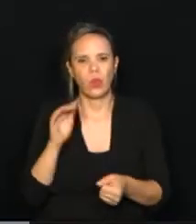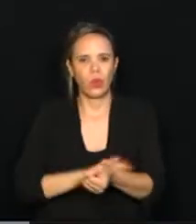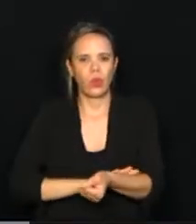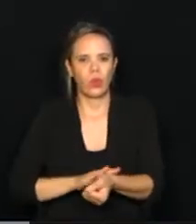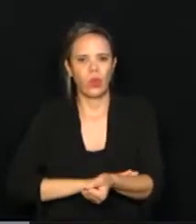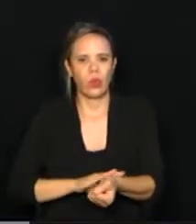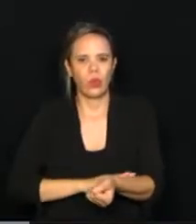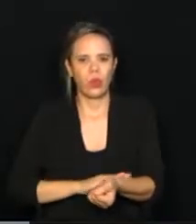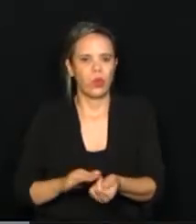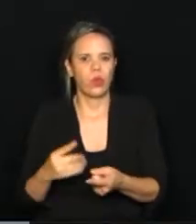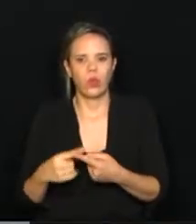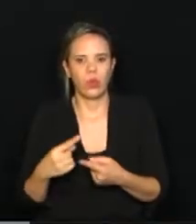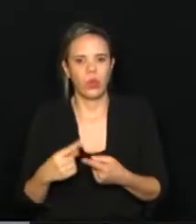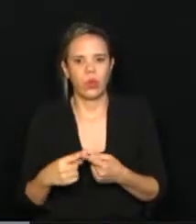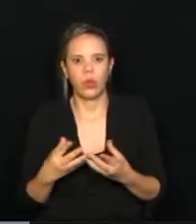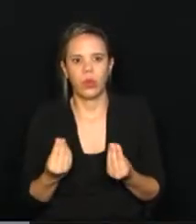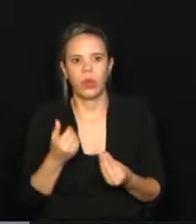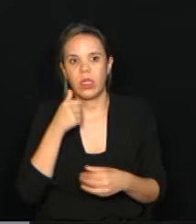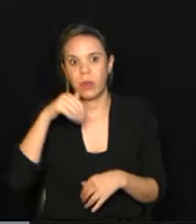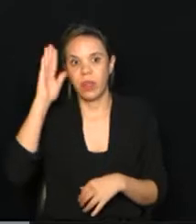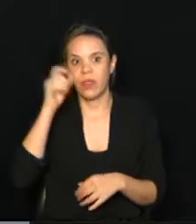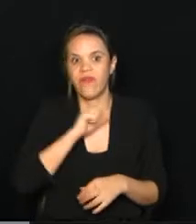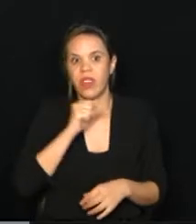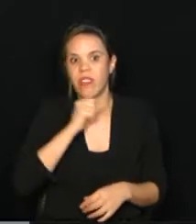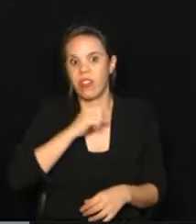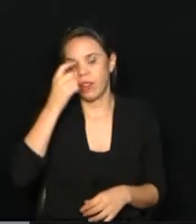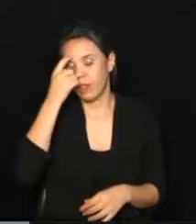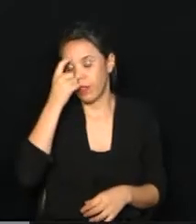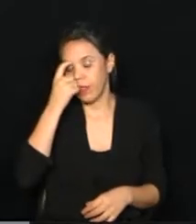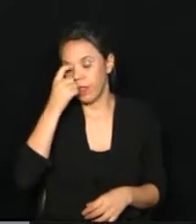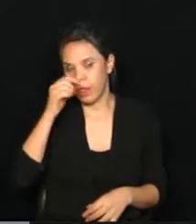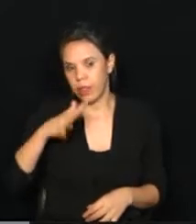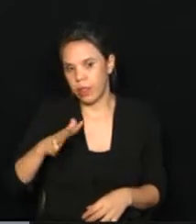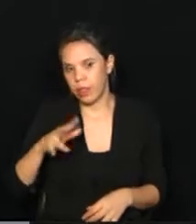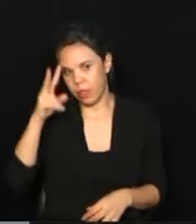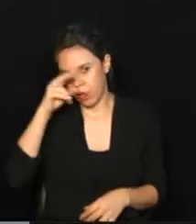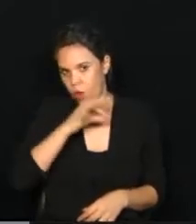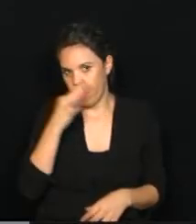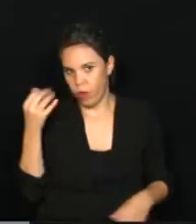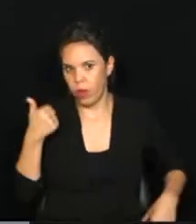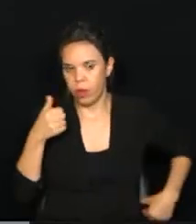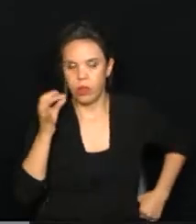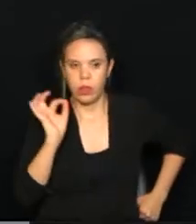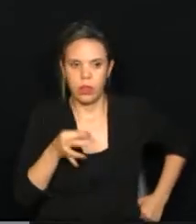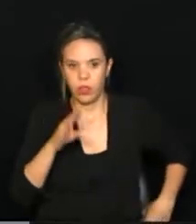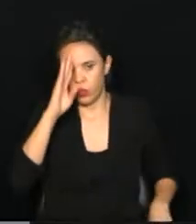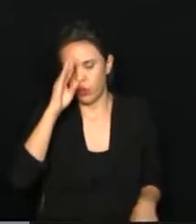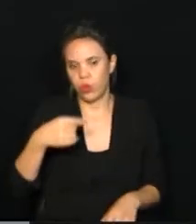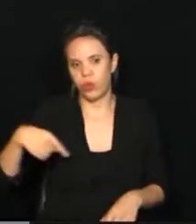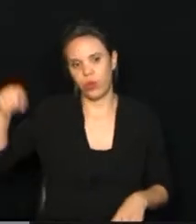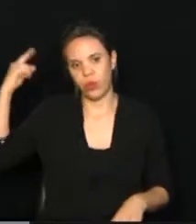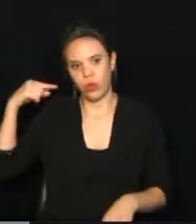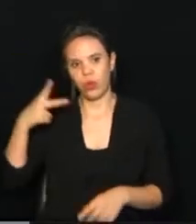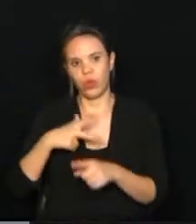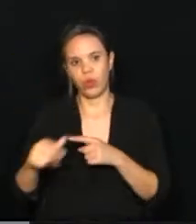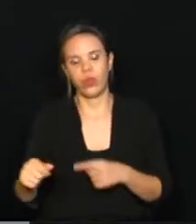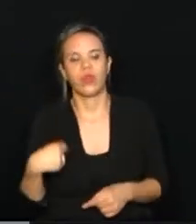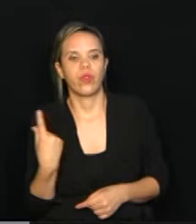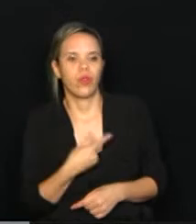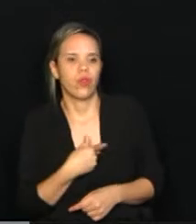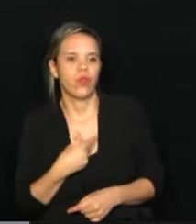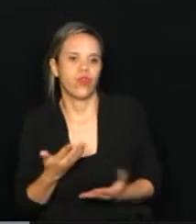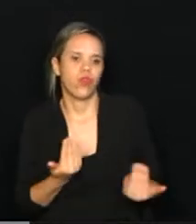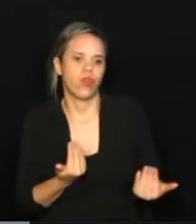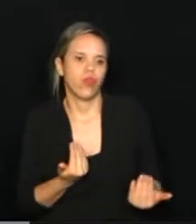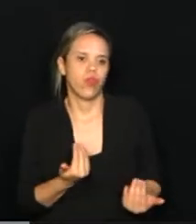né? Porque as meninas eram tudo mais velhas. Mas eu lembro que eu fui muito bem, que eu fui até destaque na época. A gente joga, quando a gente é nova,